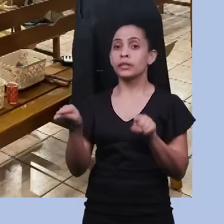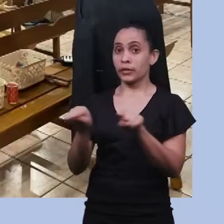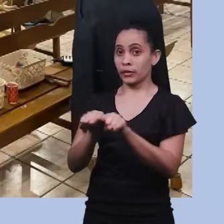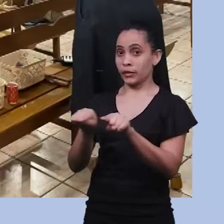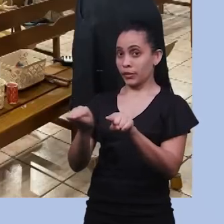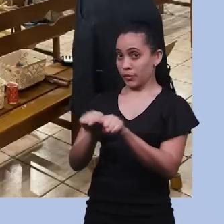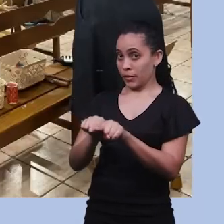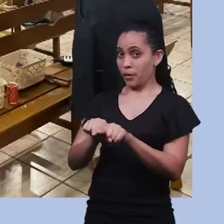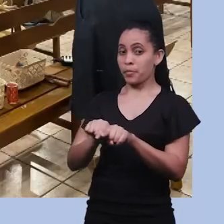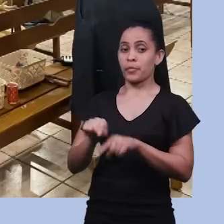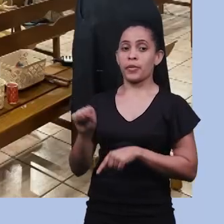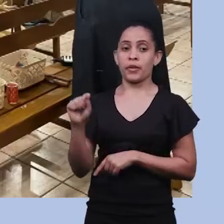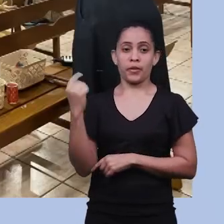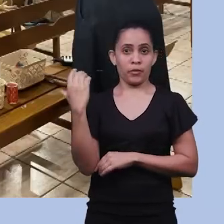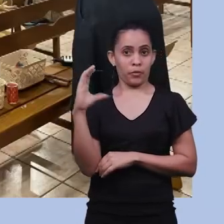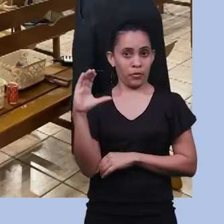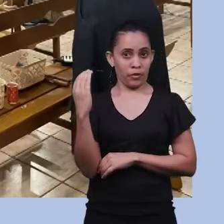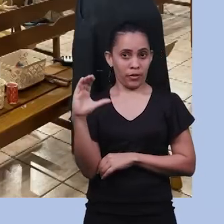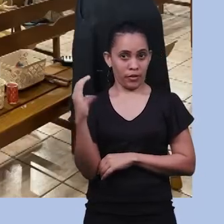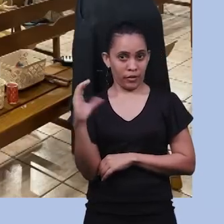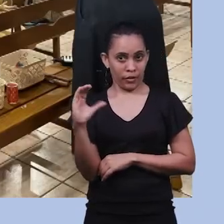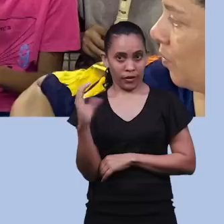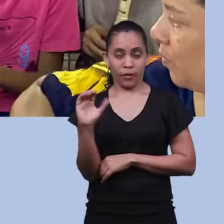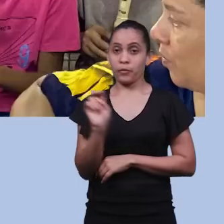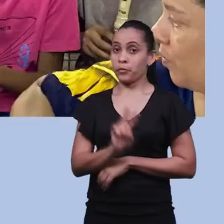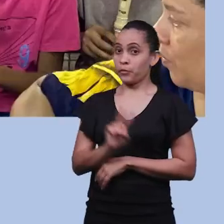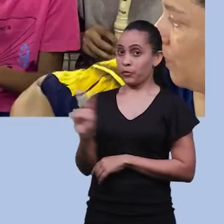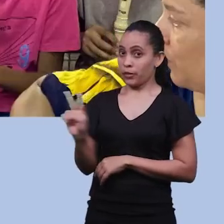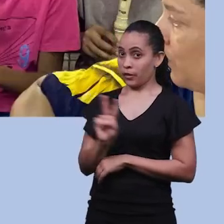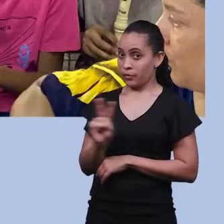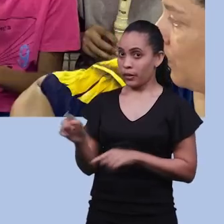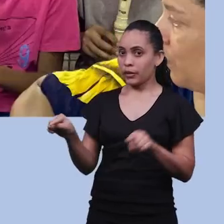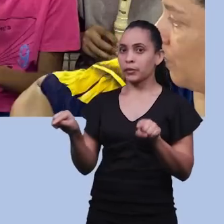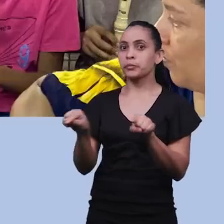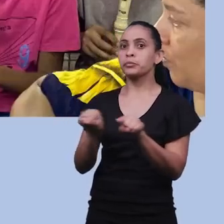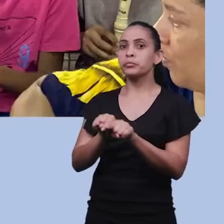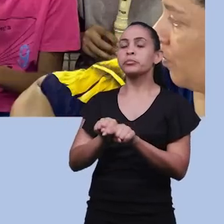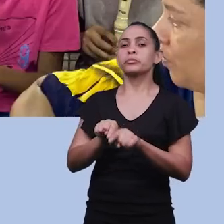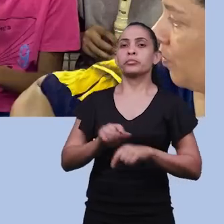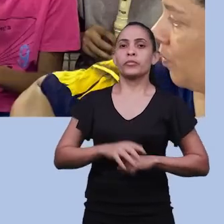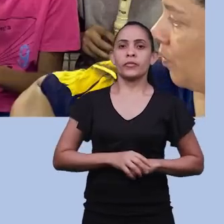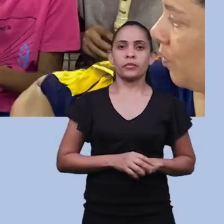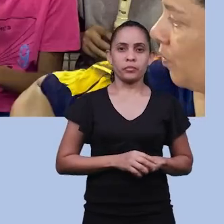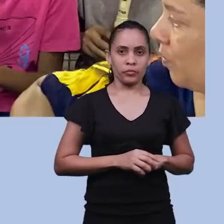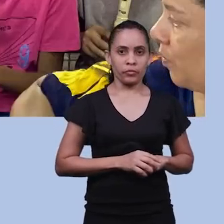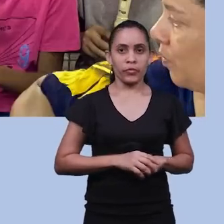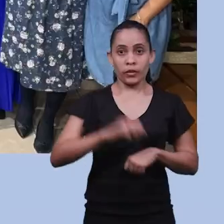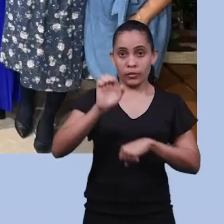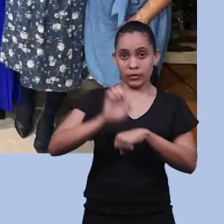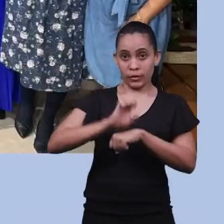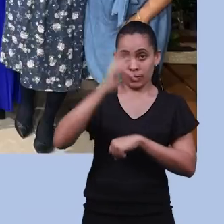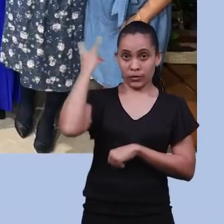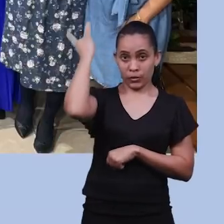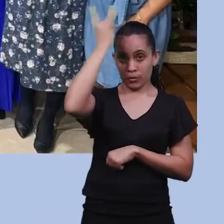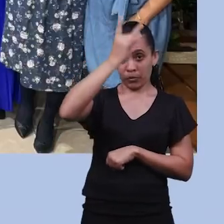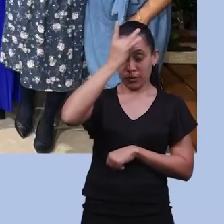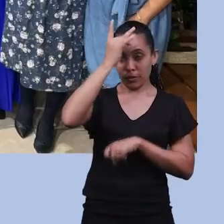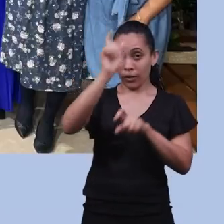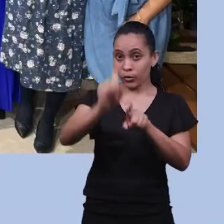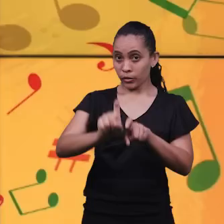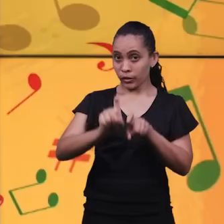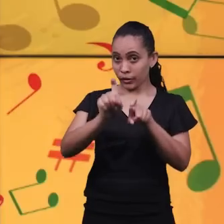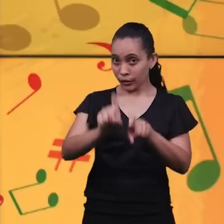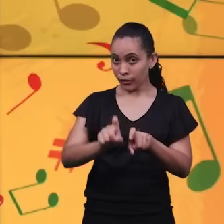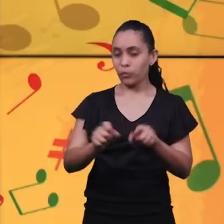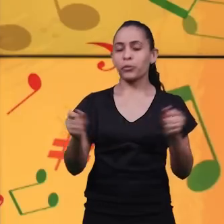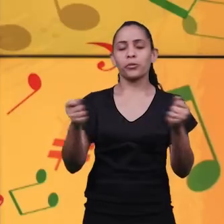visitamos Coqueiral de Taparica 2, também fomos em Nova Venécia, Camburi